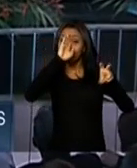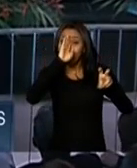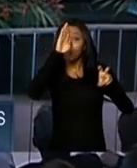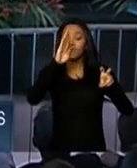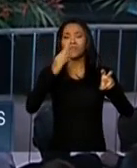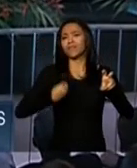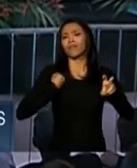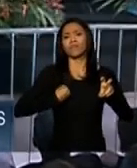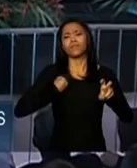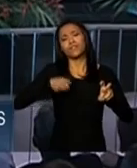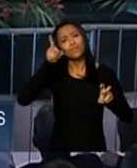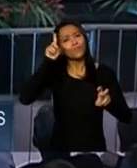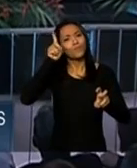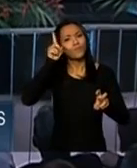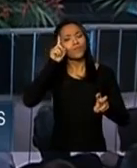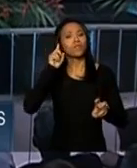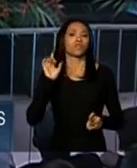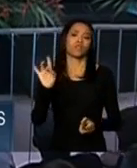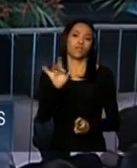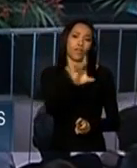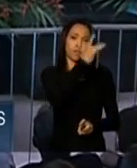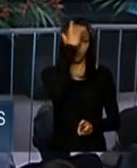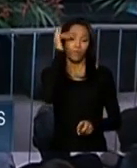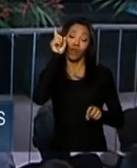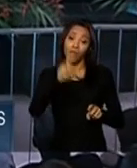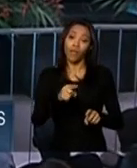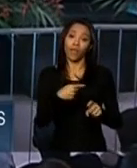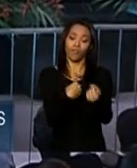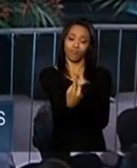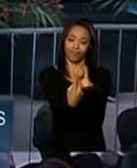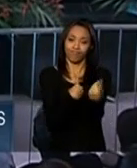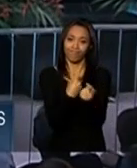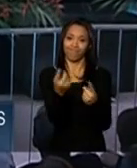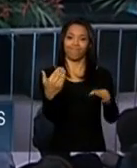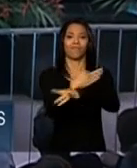no cotidiano das pessoas, que é a mobilidade urbana.